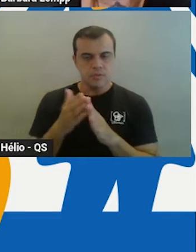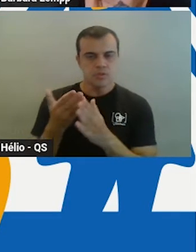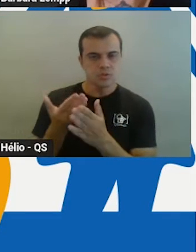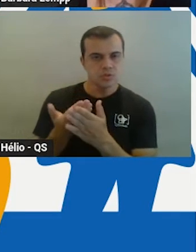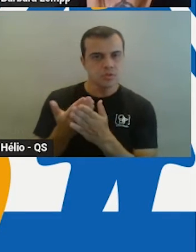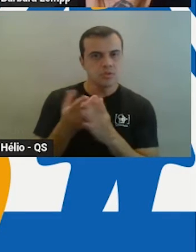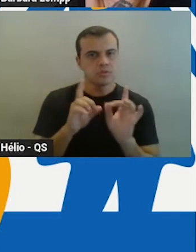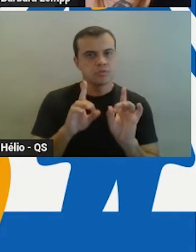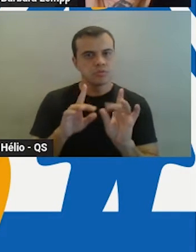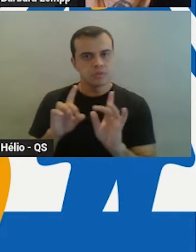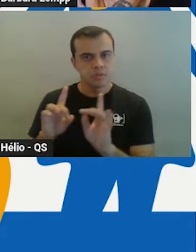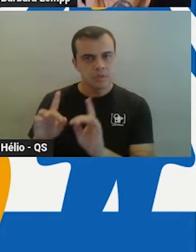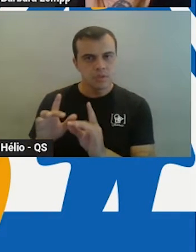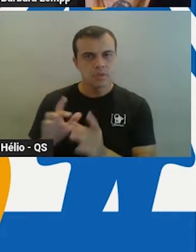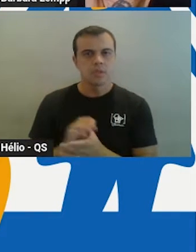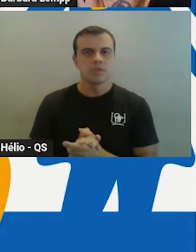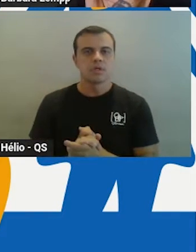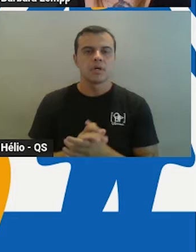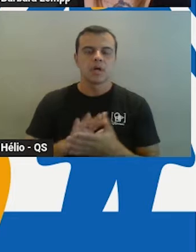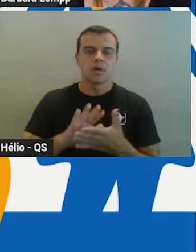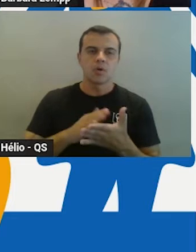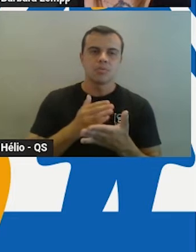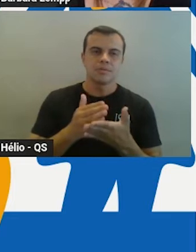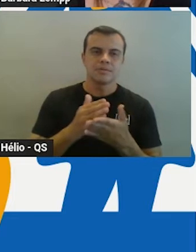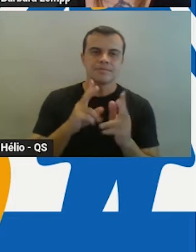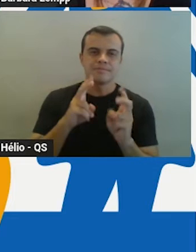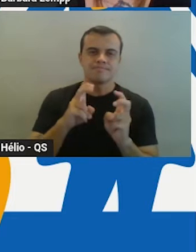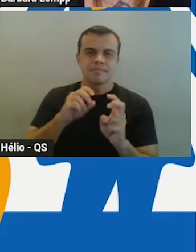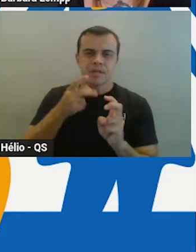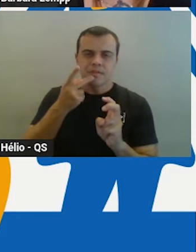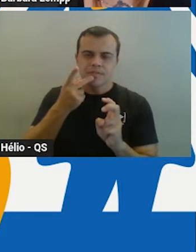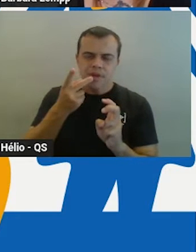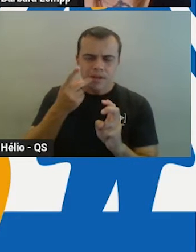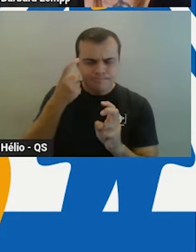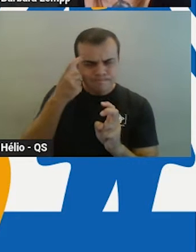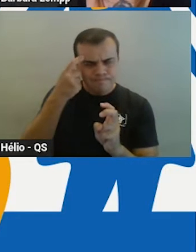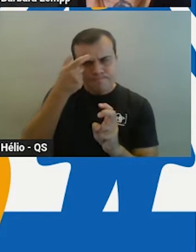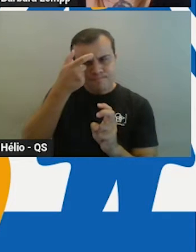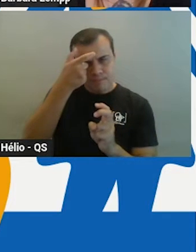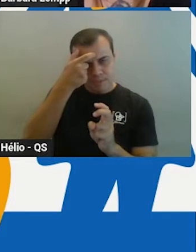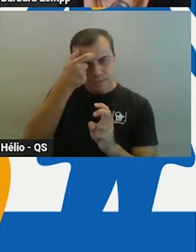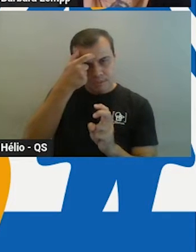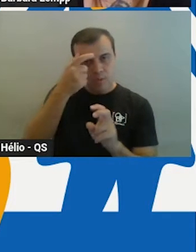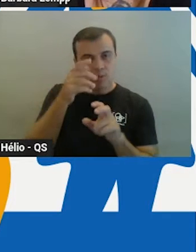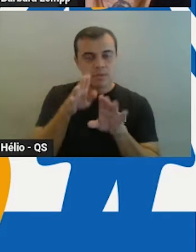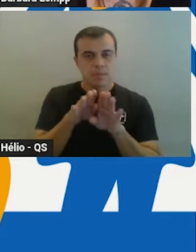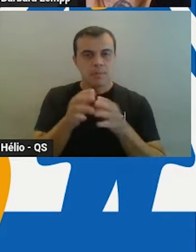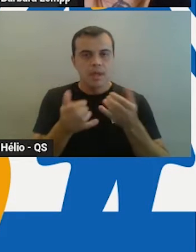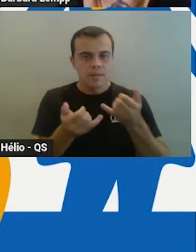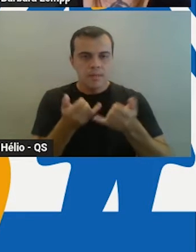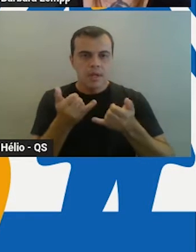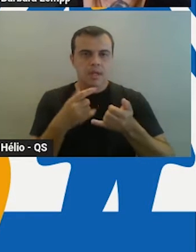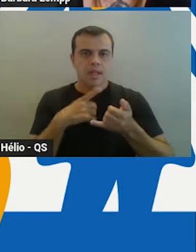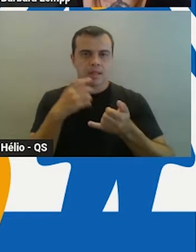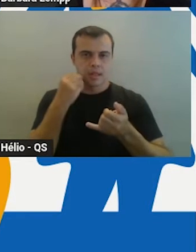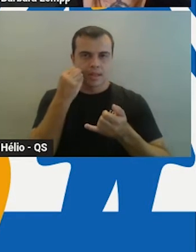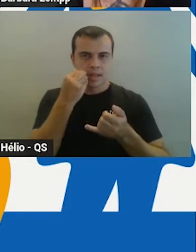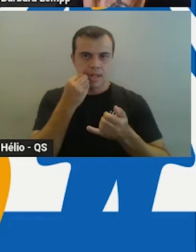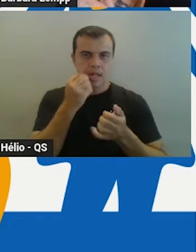dia a dia, um pouquinho também sobre sensibilização e conscientização e brincadeiras para tentar